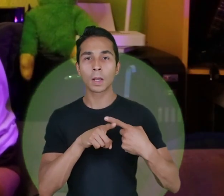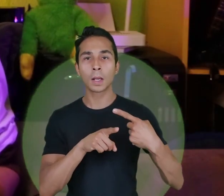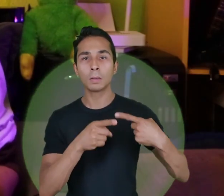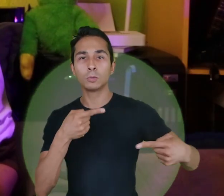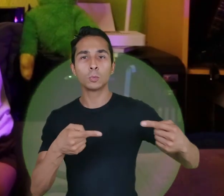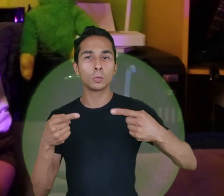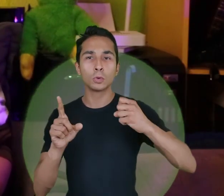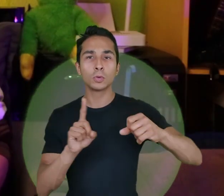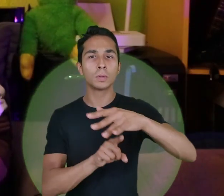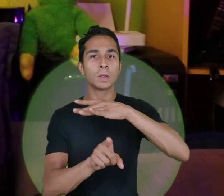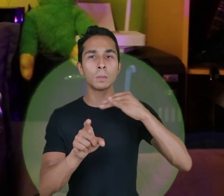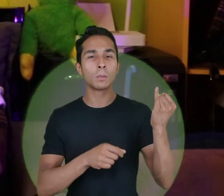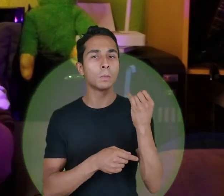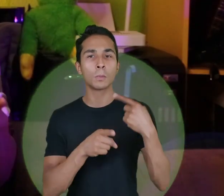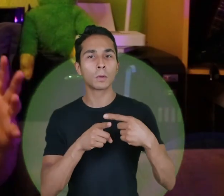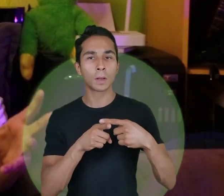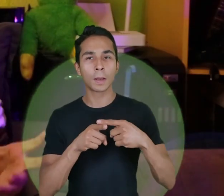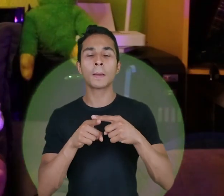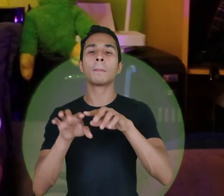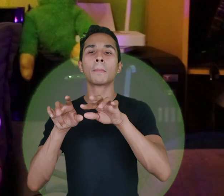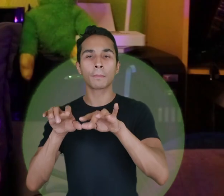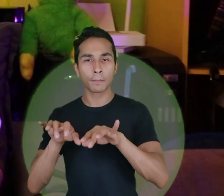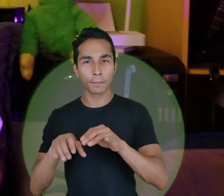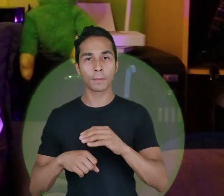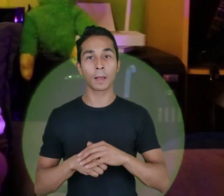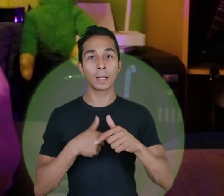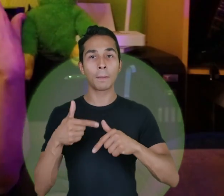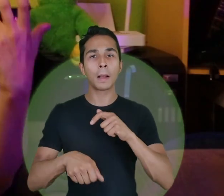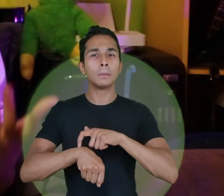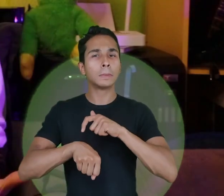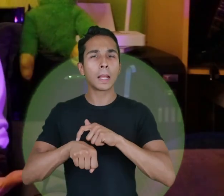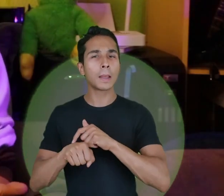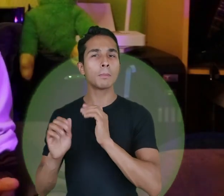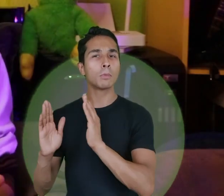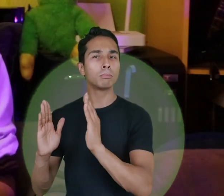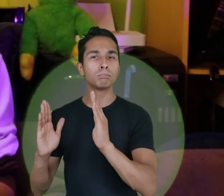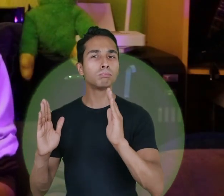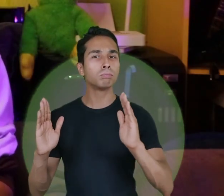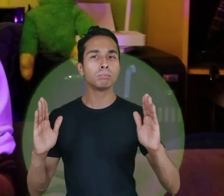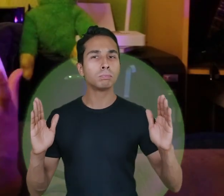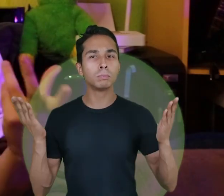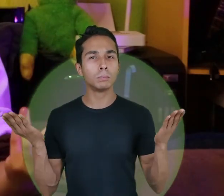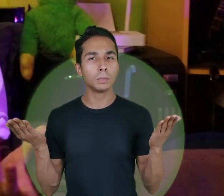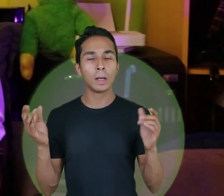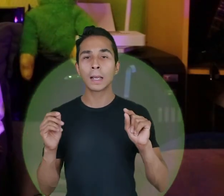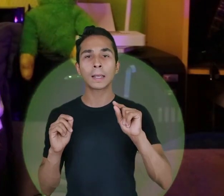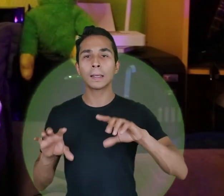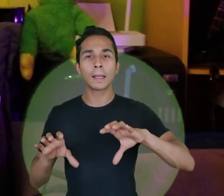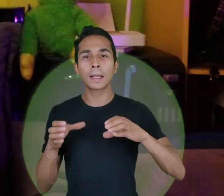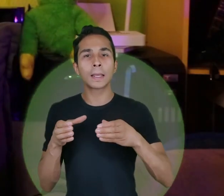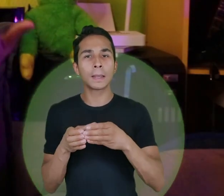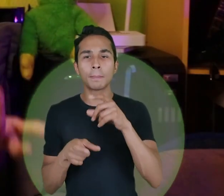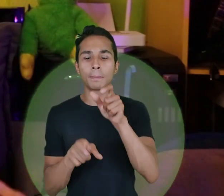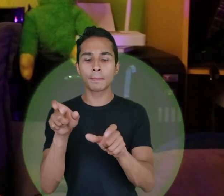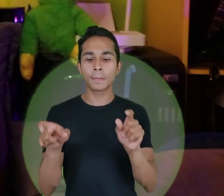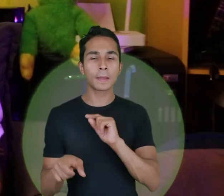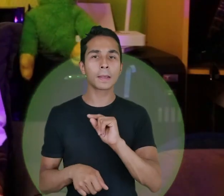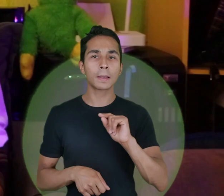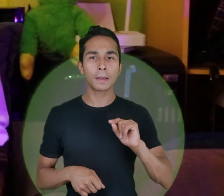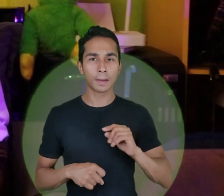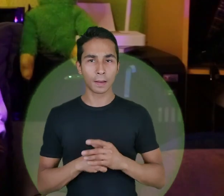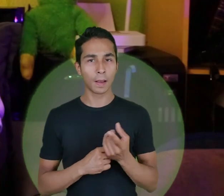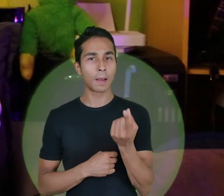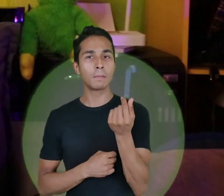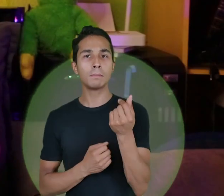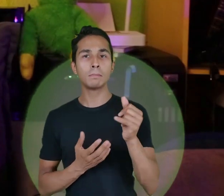na sociedade. Você vai pensar no cronograma que você vai realizar aquilo, a equipe que vai te ajudar com isso, os currículos, o financeiro,